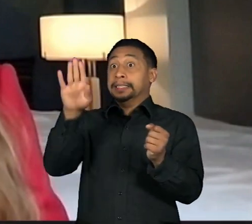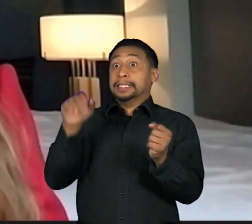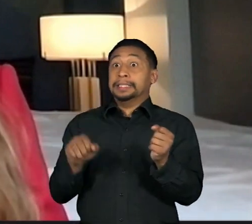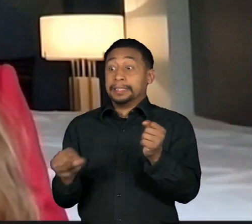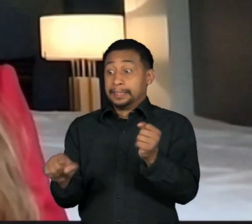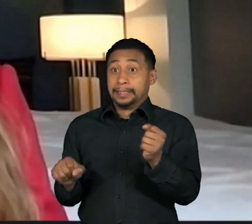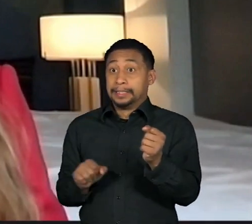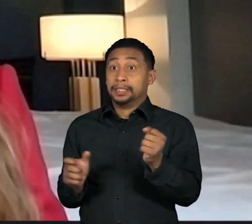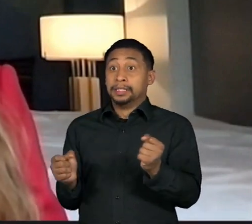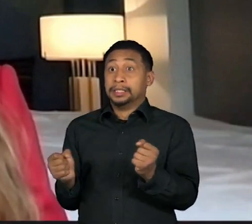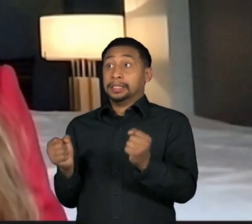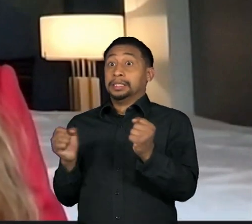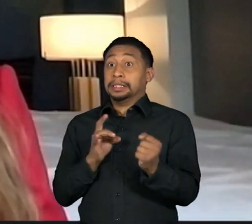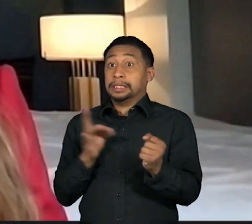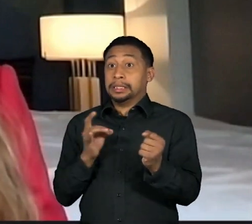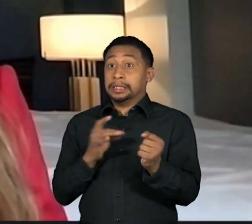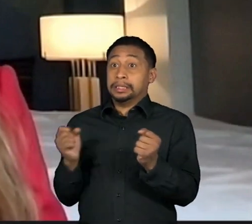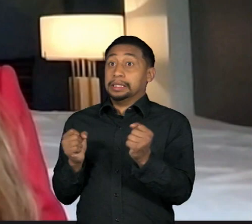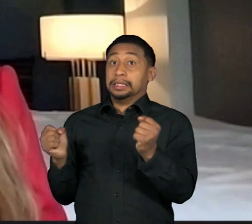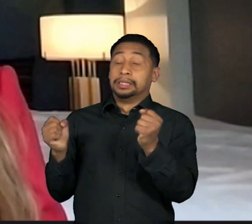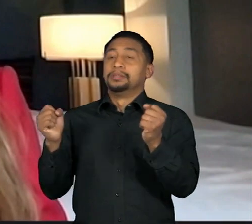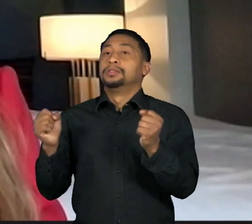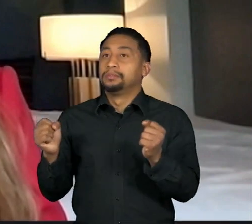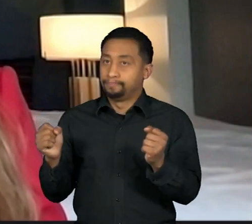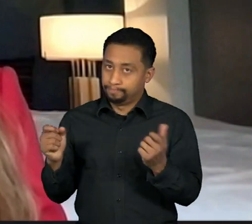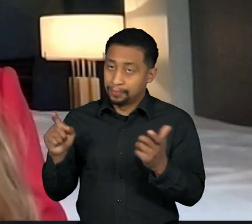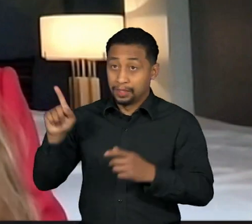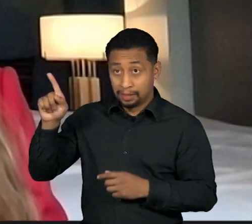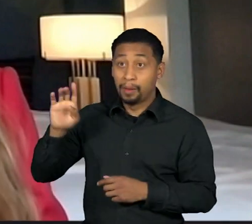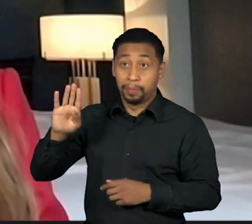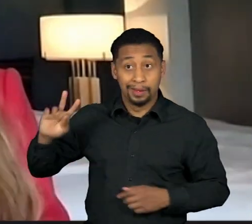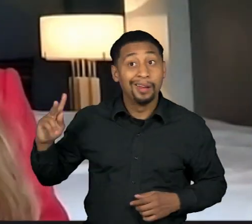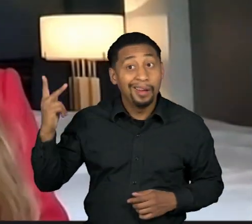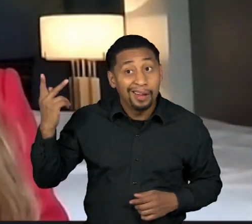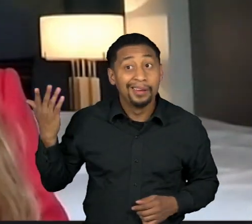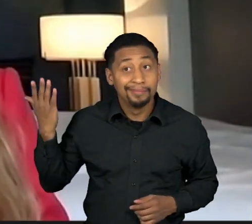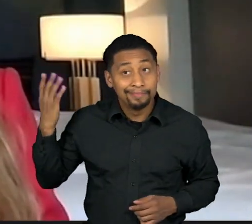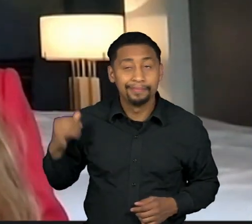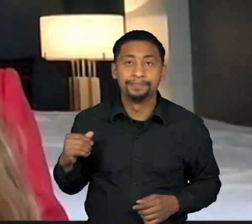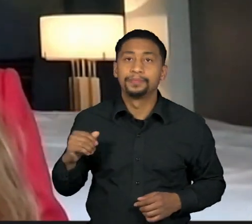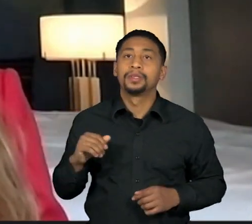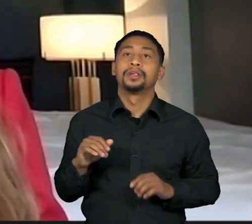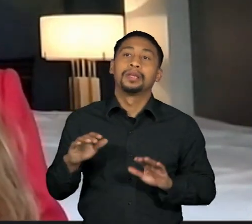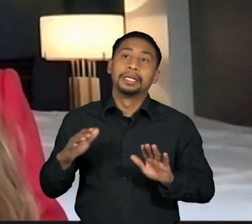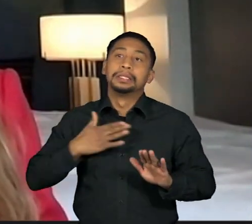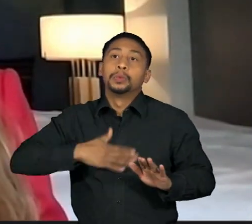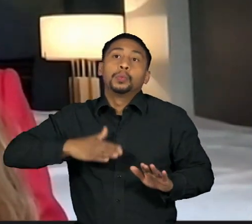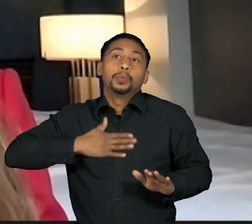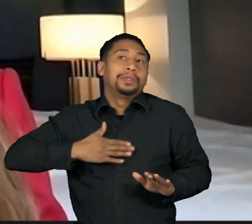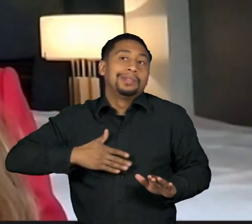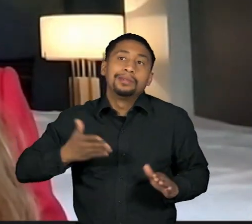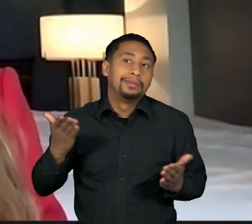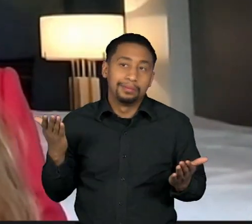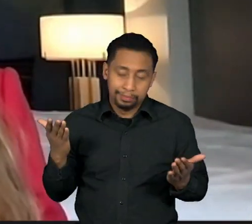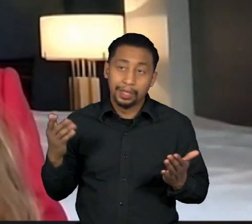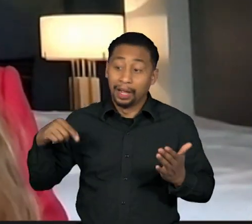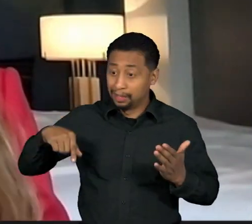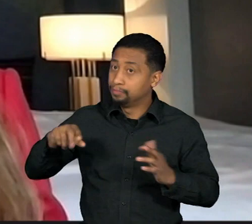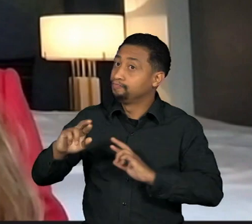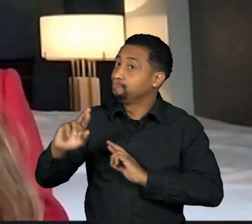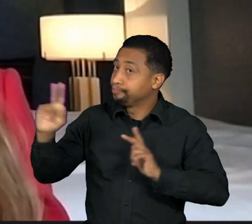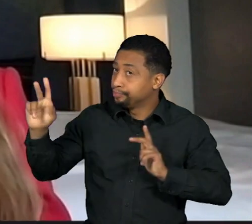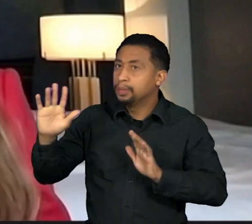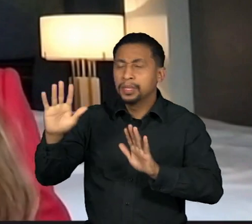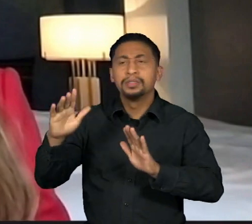eu penso assim que as habilidades necessárias para o dia a dia, as competências necessárias para o dia a dia